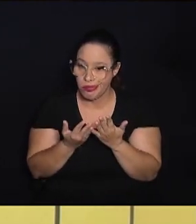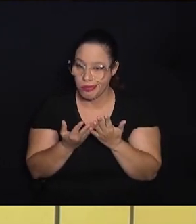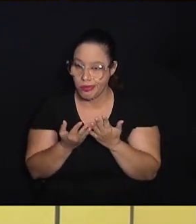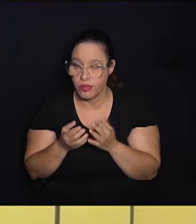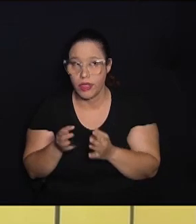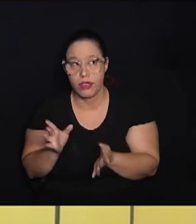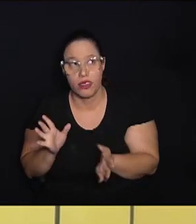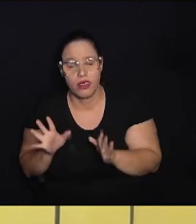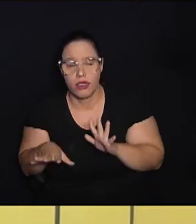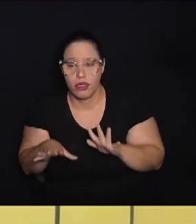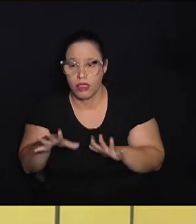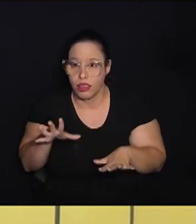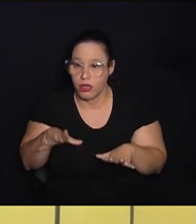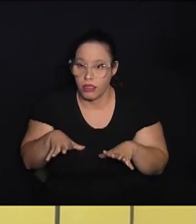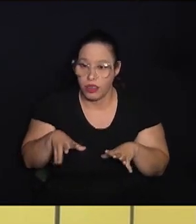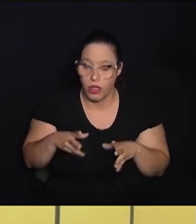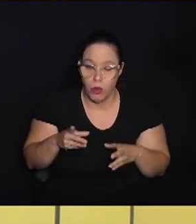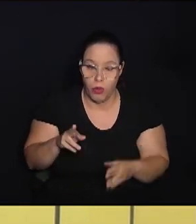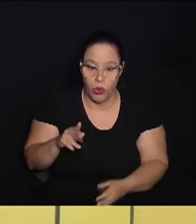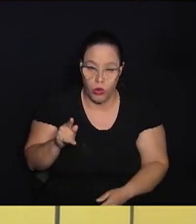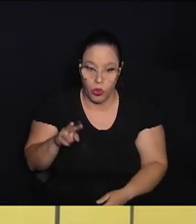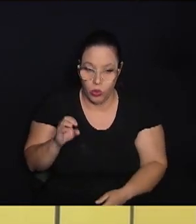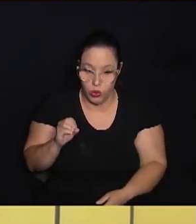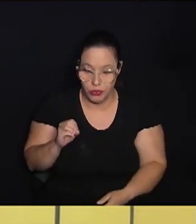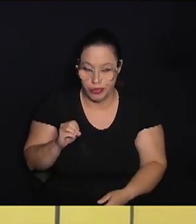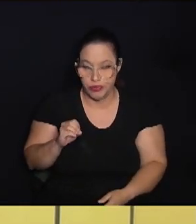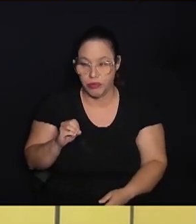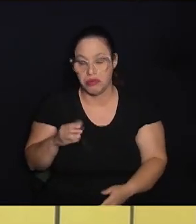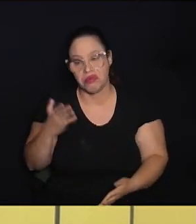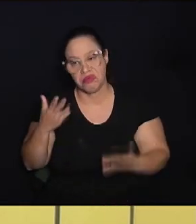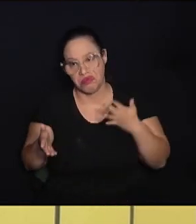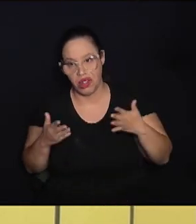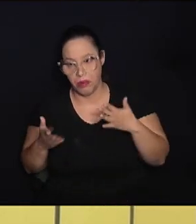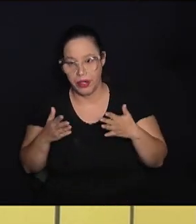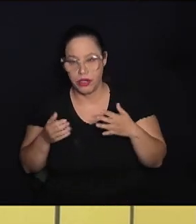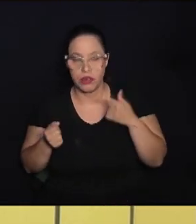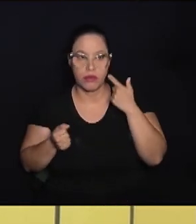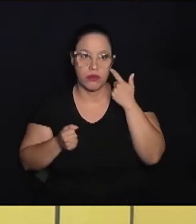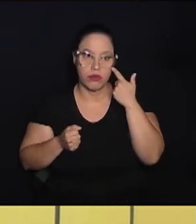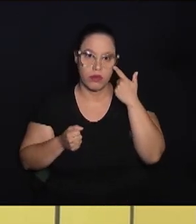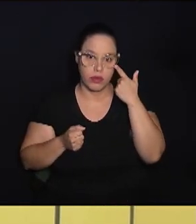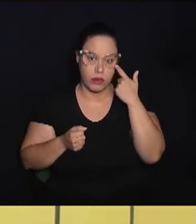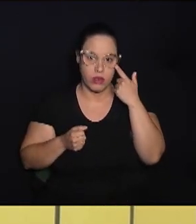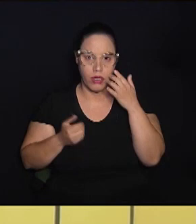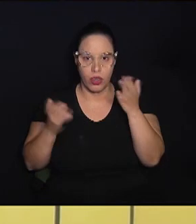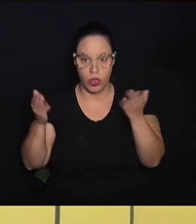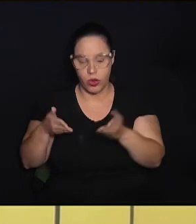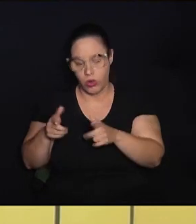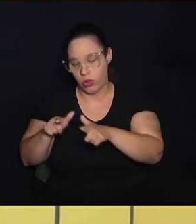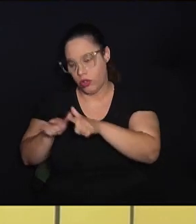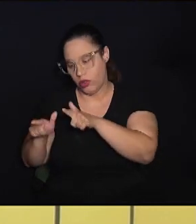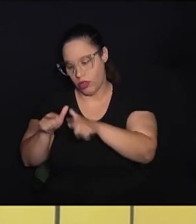óbvio Você tem o produto como o Alexandre tá falando aí vai depender de venda mas hoje assim o mercado ele é muito fragmentado e a